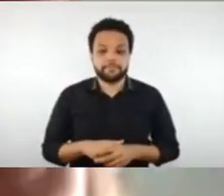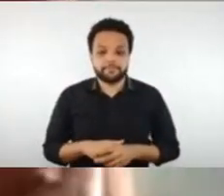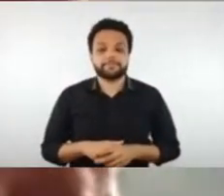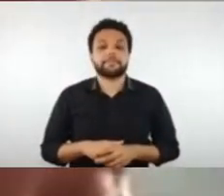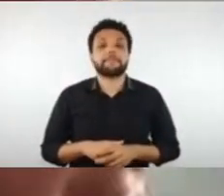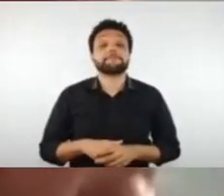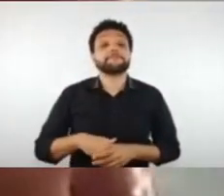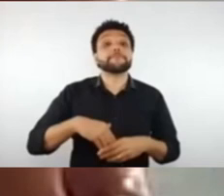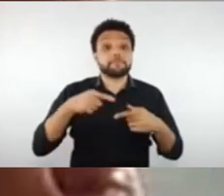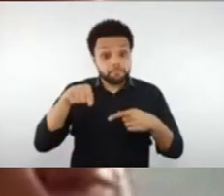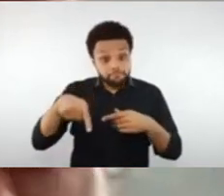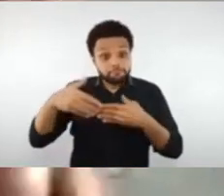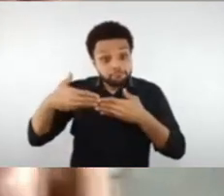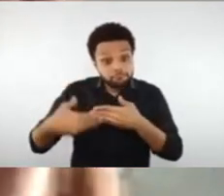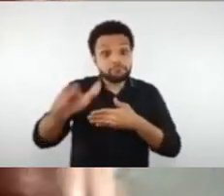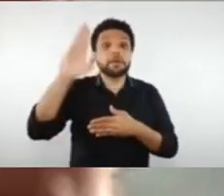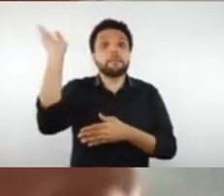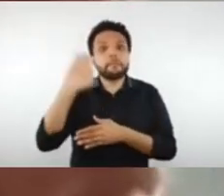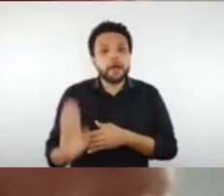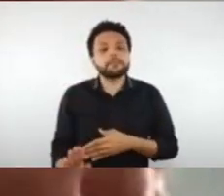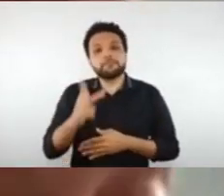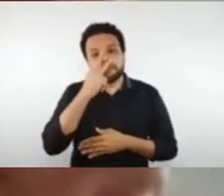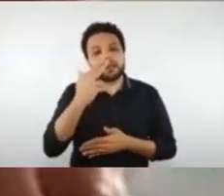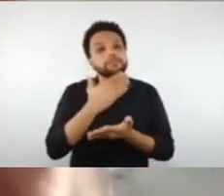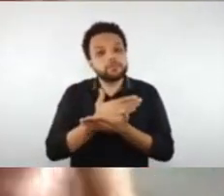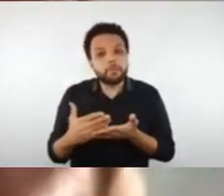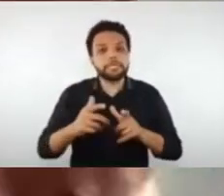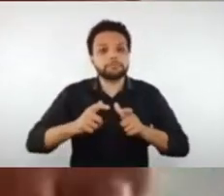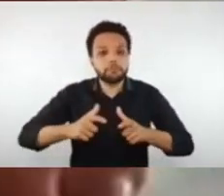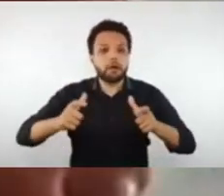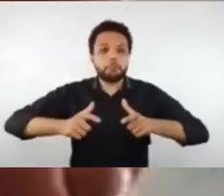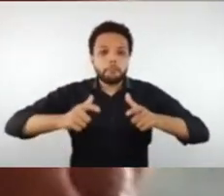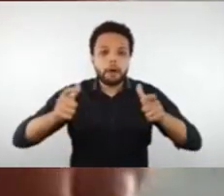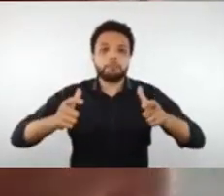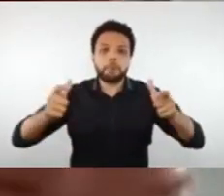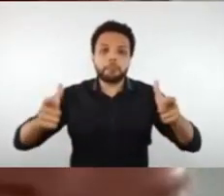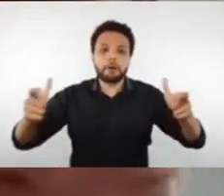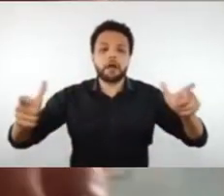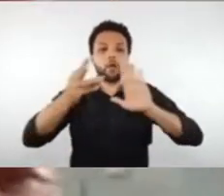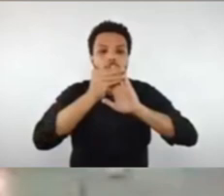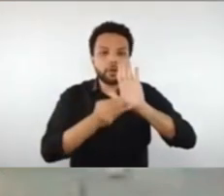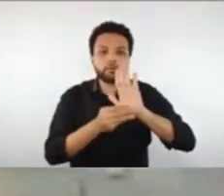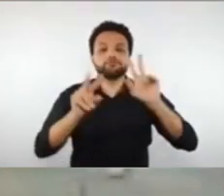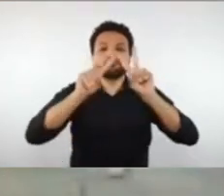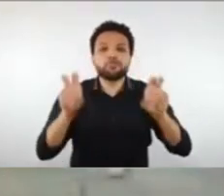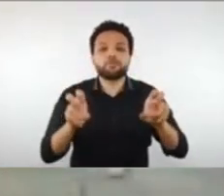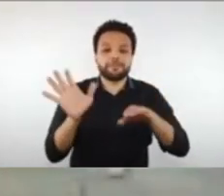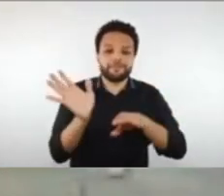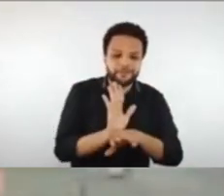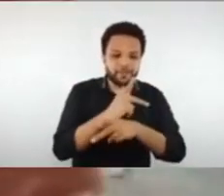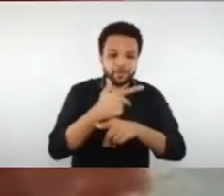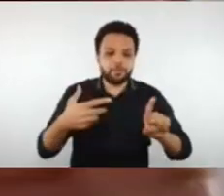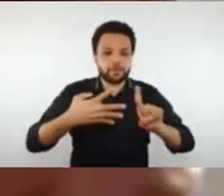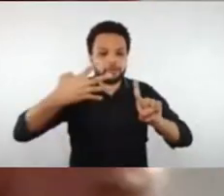Brasil realmente tem se revelado um importante produtor de conteúdo LGBT+. Ganhou vários TEDs,